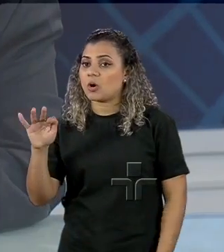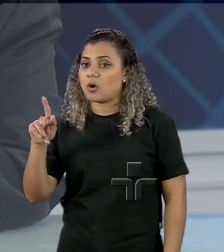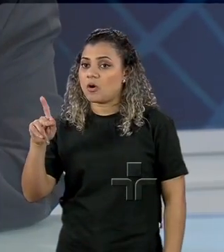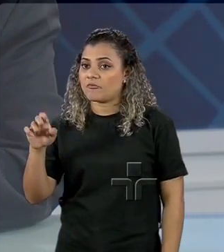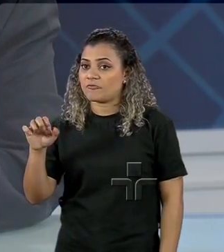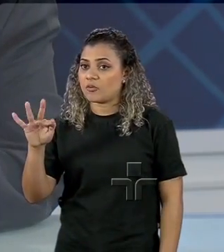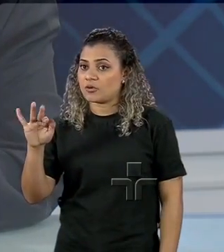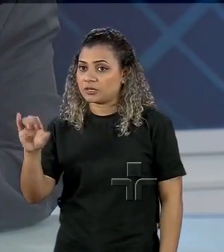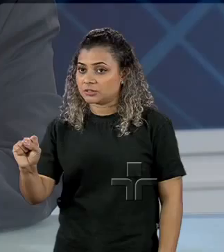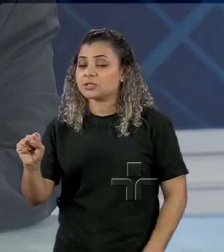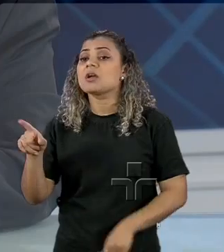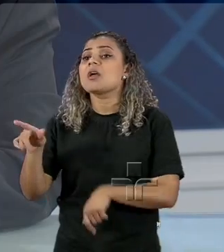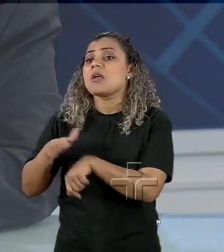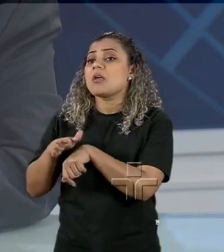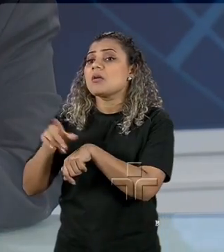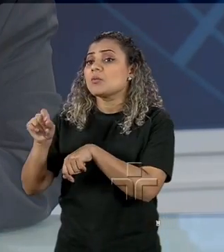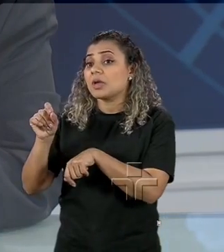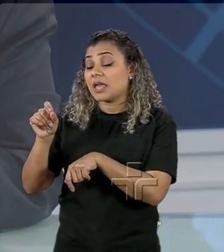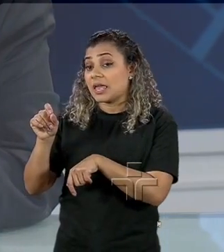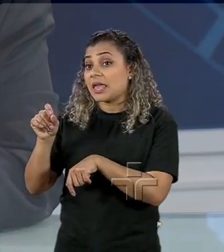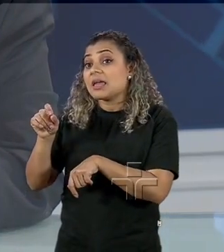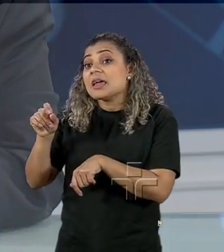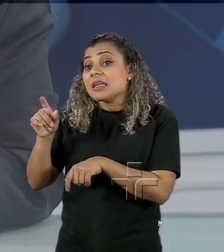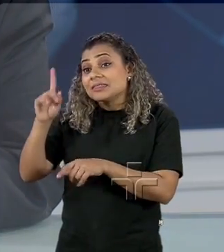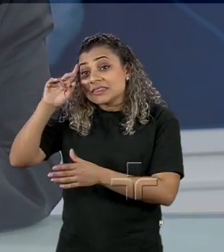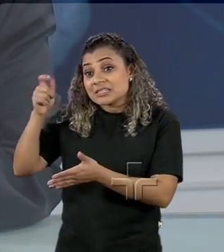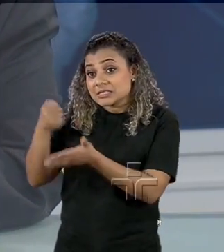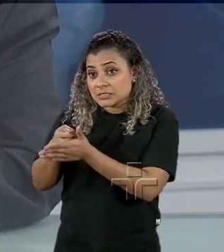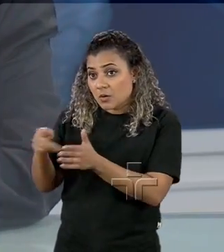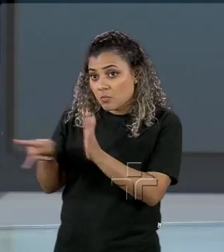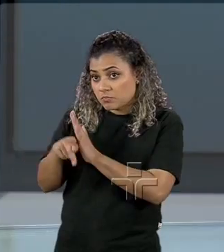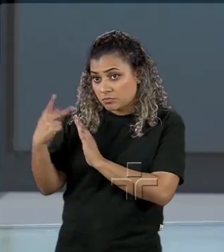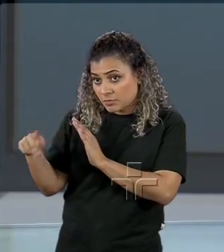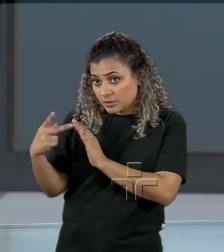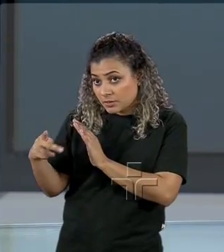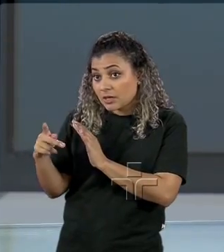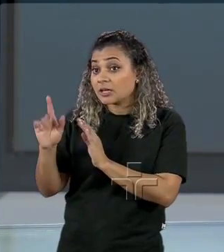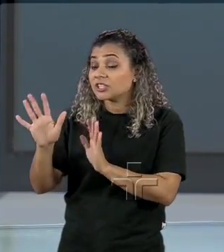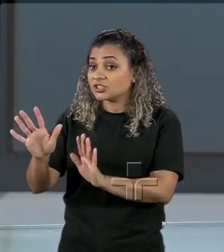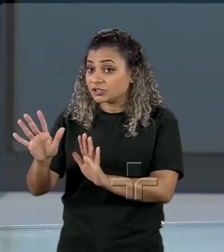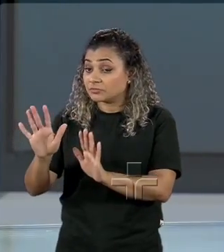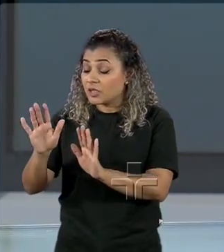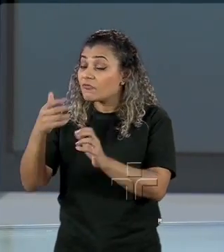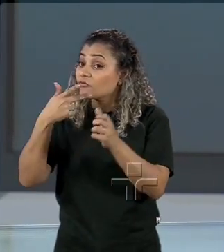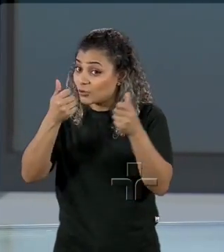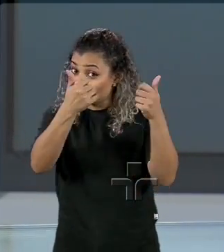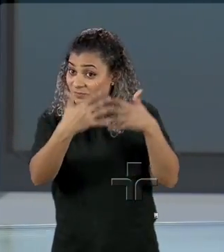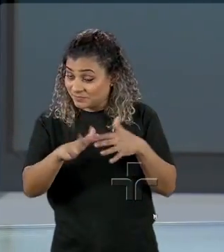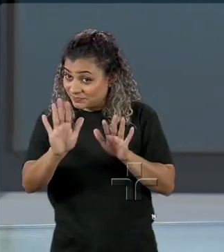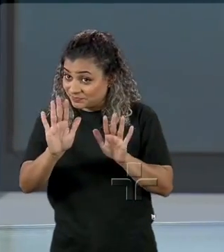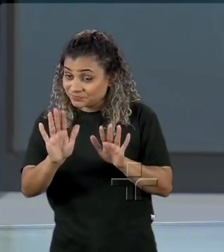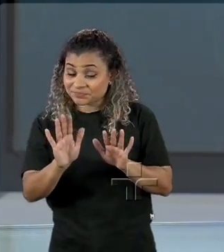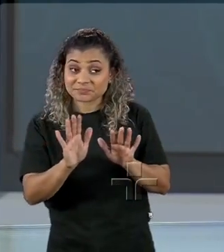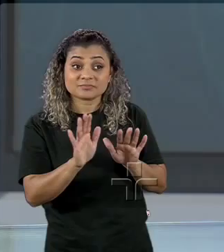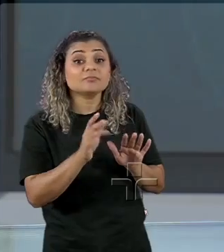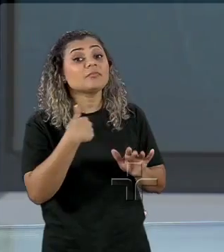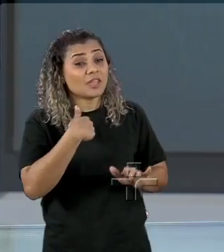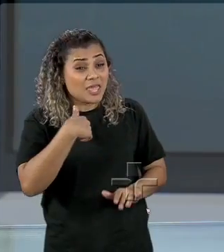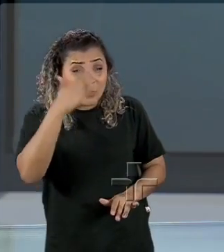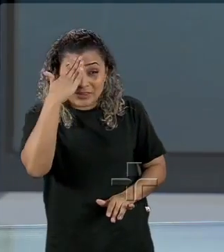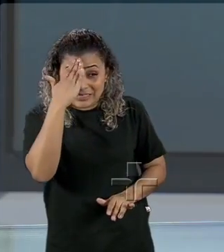libertação, né, do ex-ministro Dirceu, ela se dá assim de modo iminente? Já foi decidida assim. Sim. O processo, pelo que eu